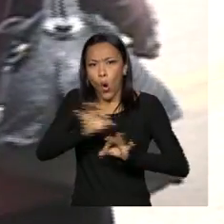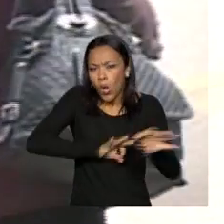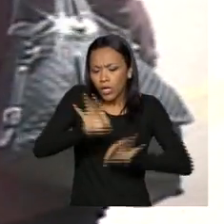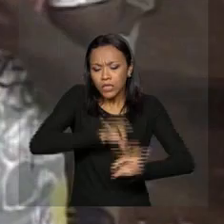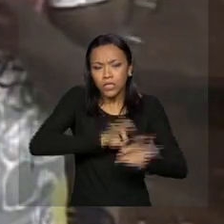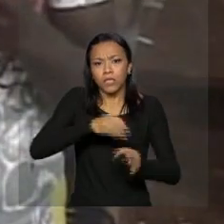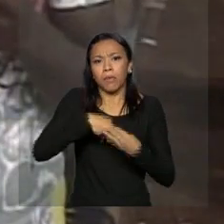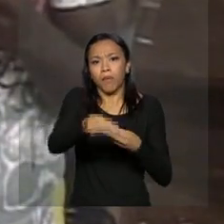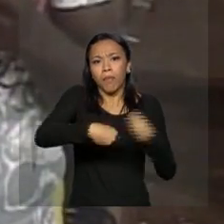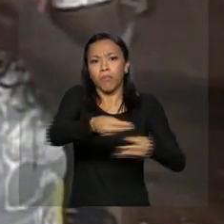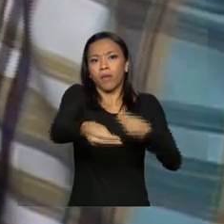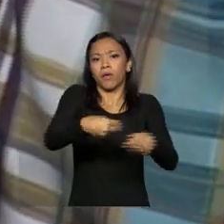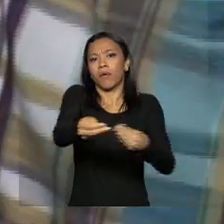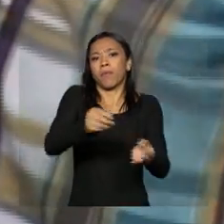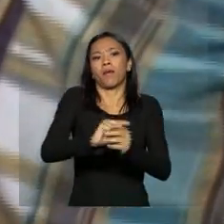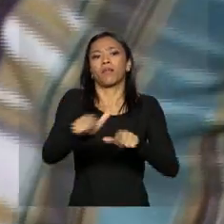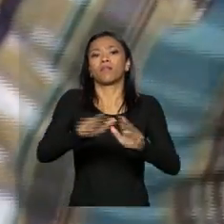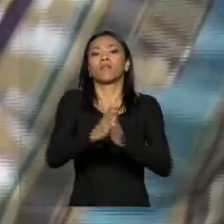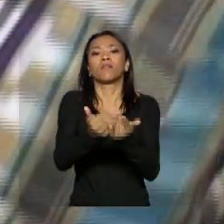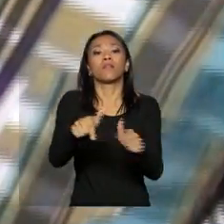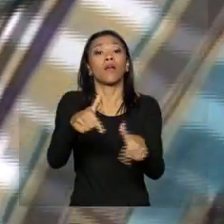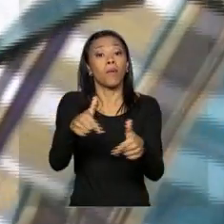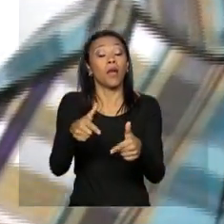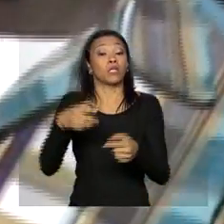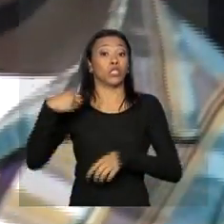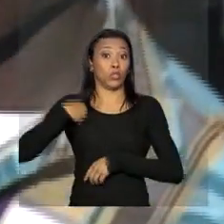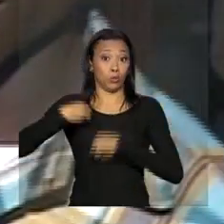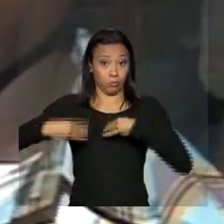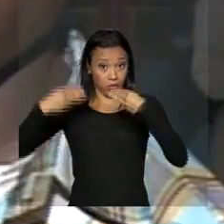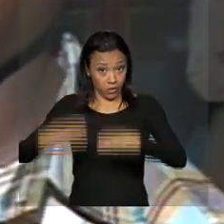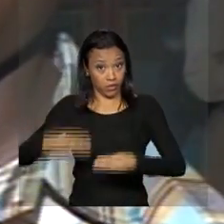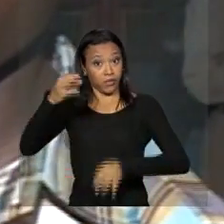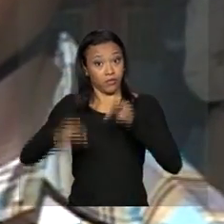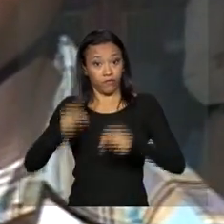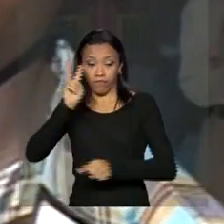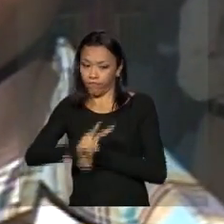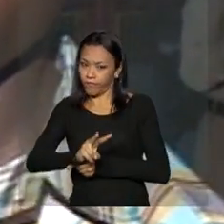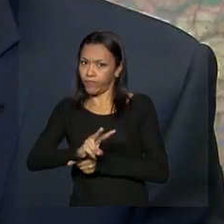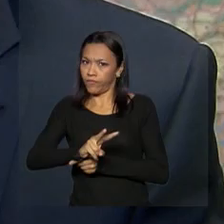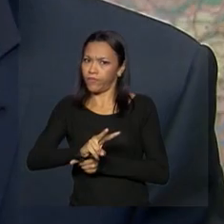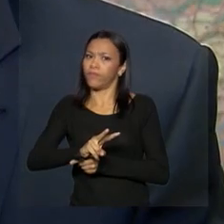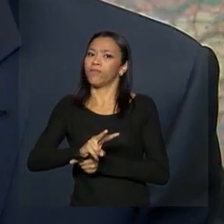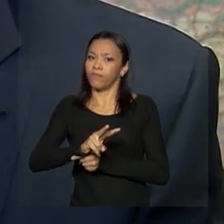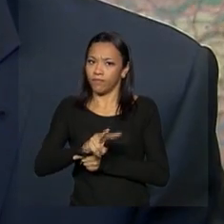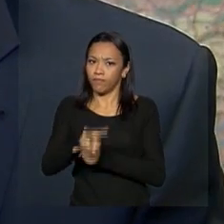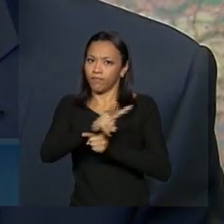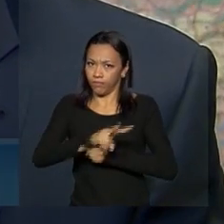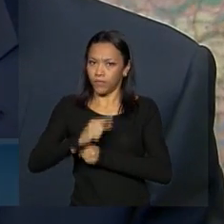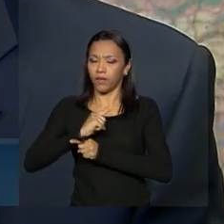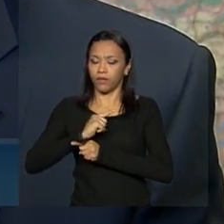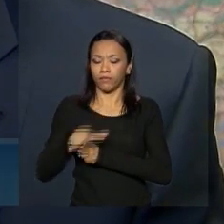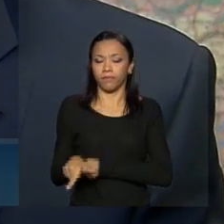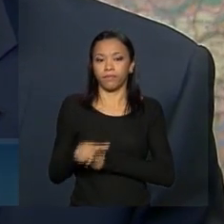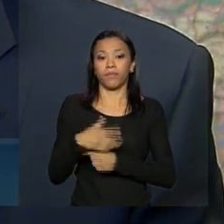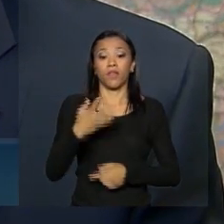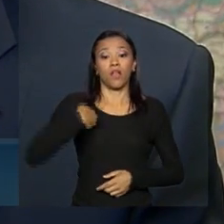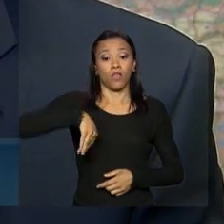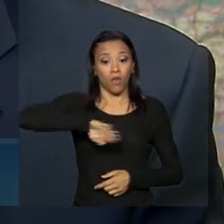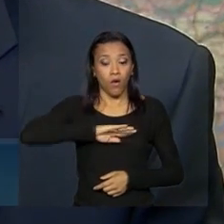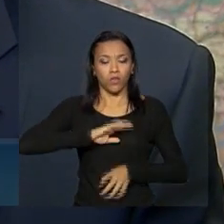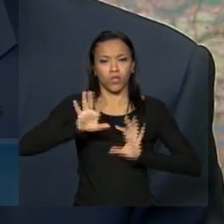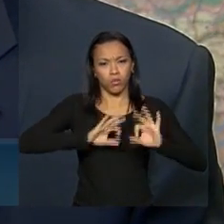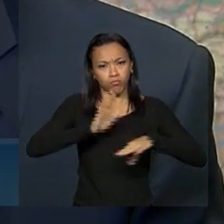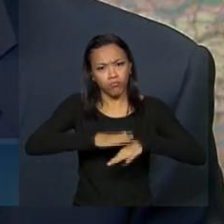aos haitianos. E o Ministério fiscaliza a situação de emprego desses imigrantes no país. Nós mobilizamos o nosso pessoal aqui